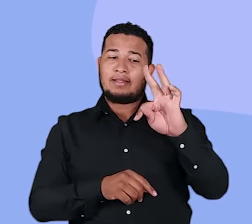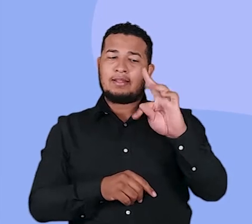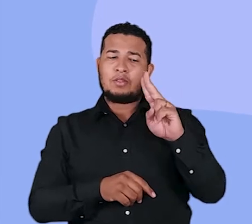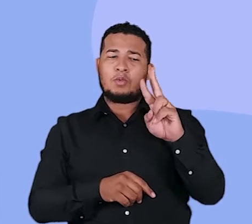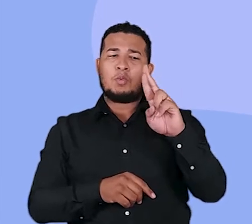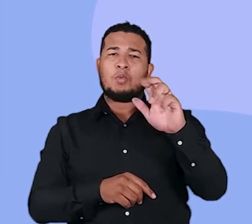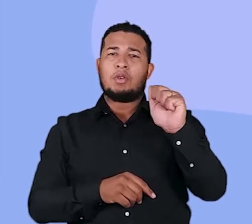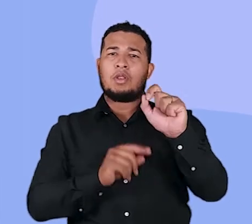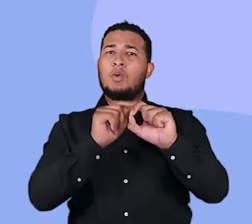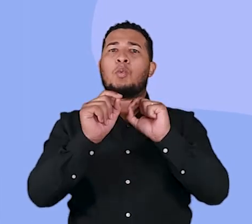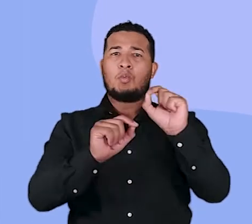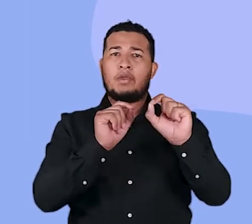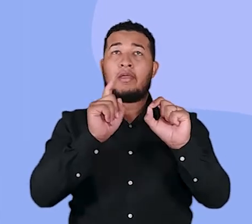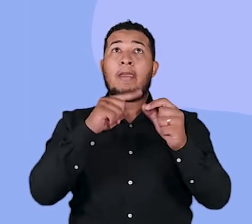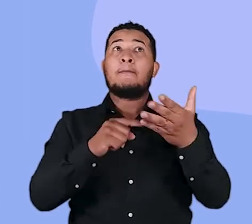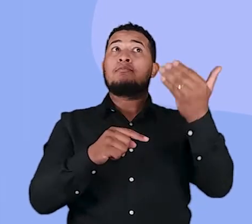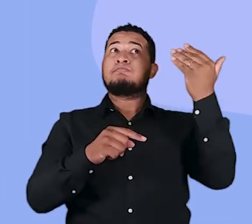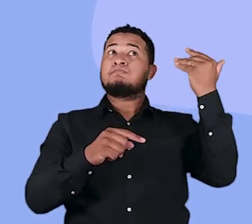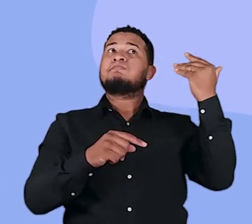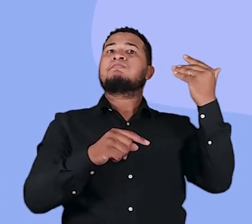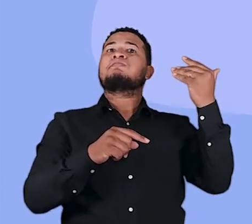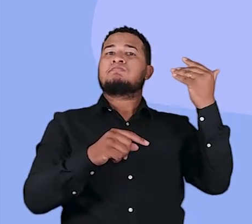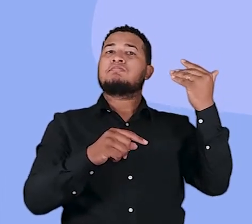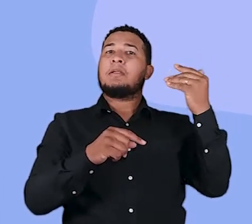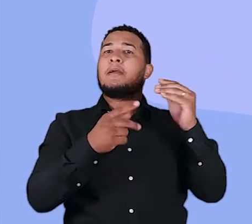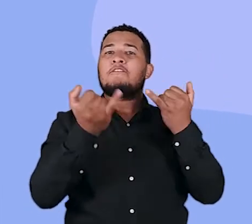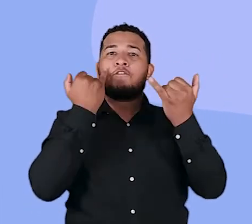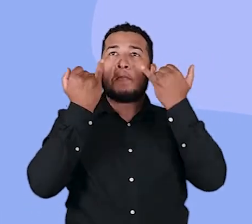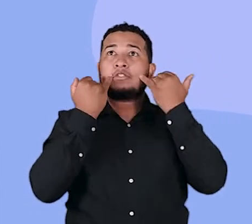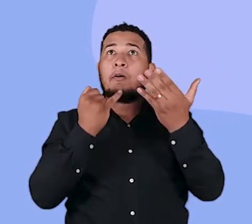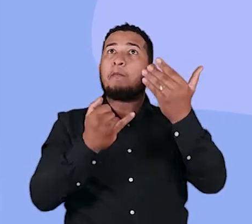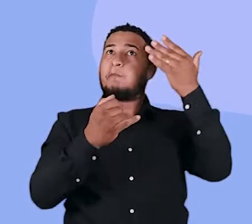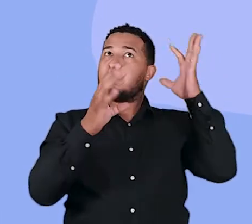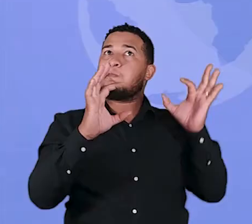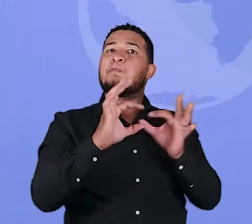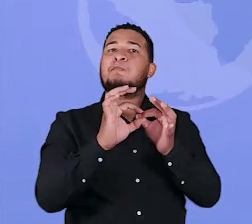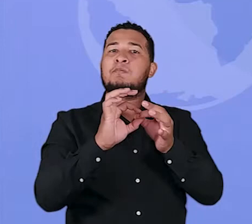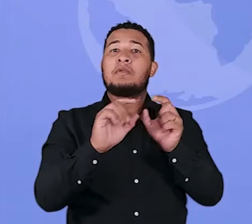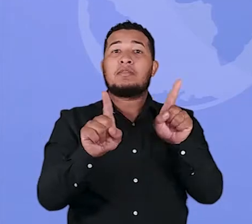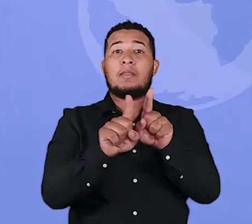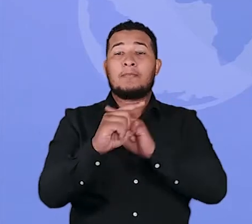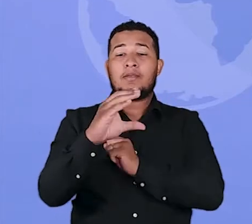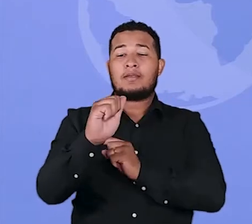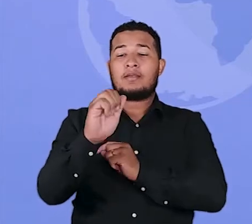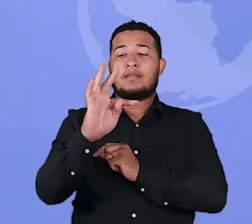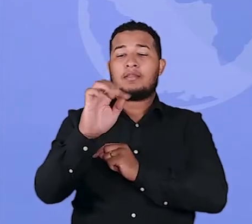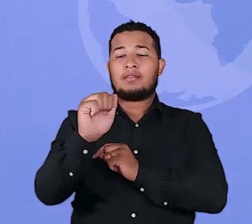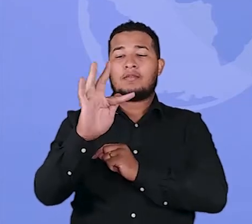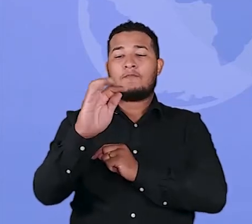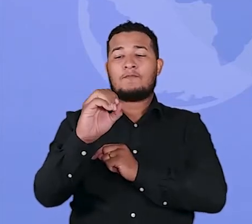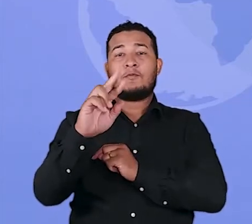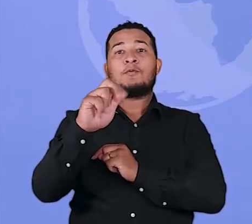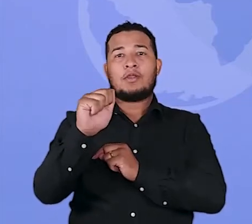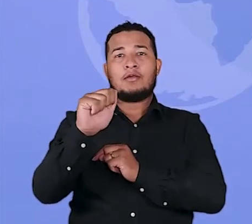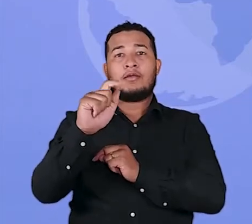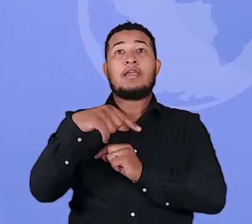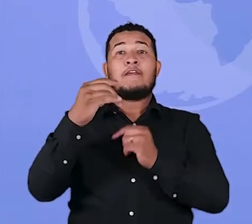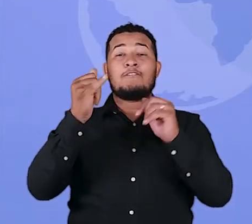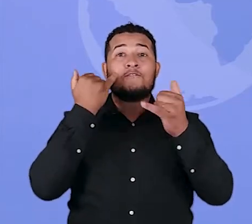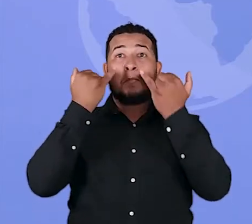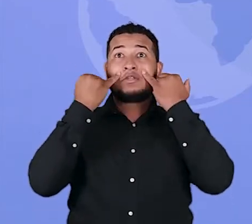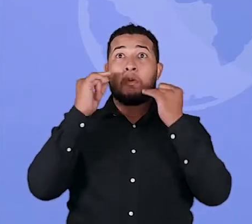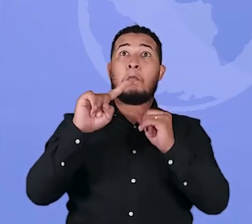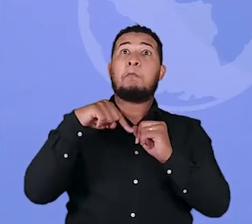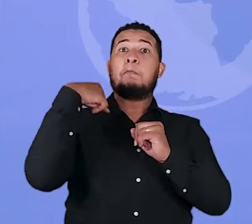retomada de informação, e a catáfora, que é a antecipação da informação. Então vamos traduzir isso